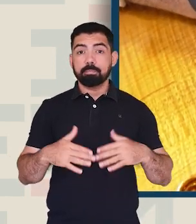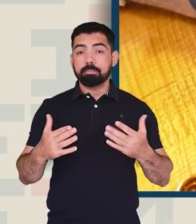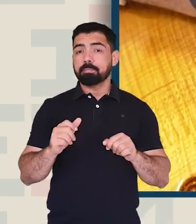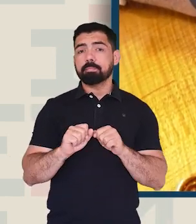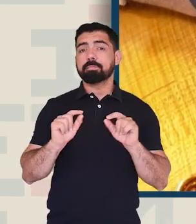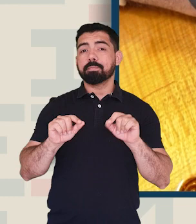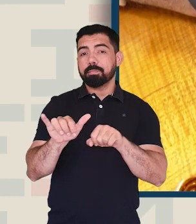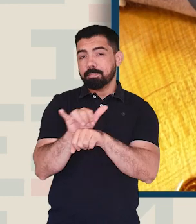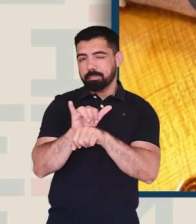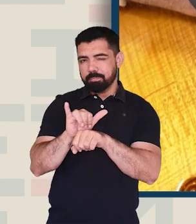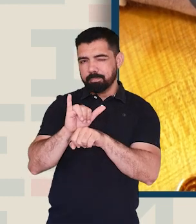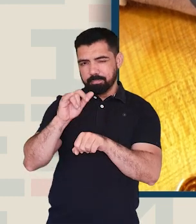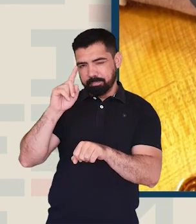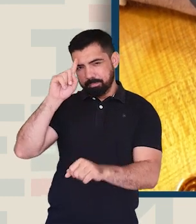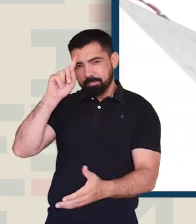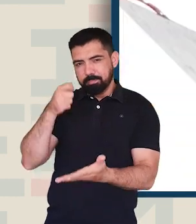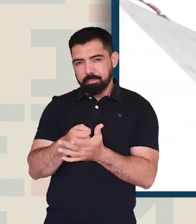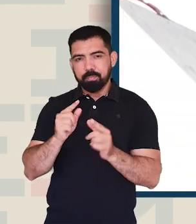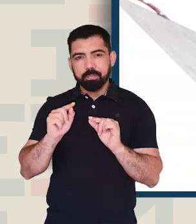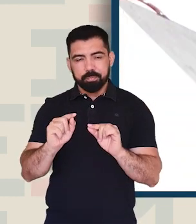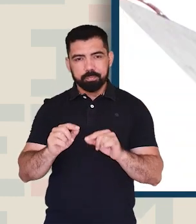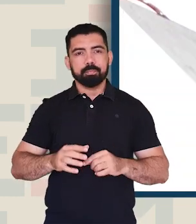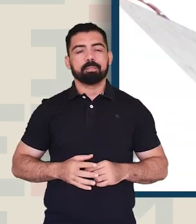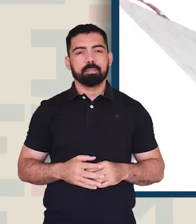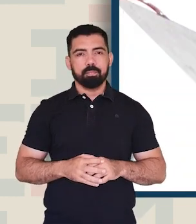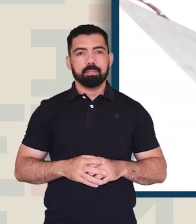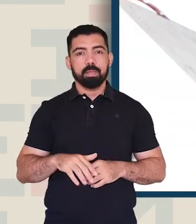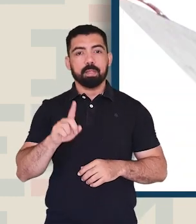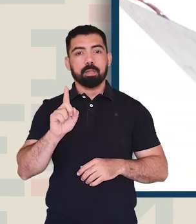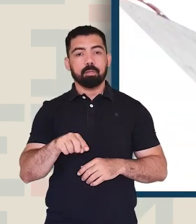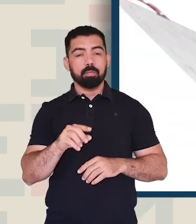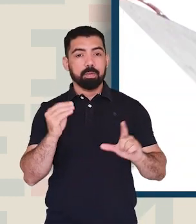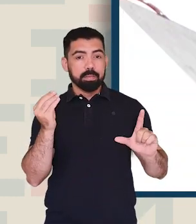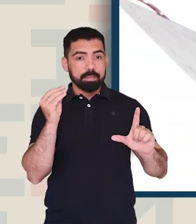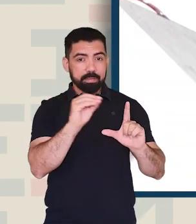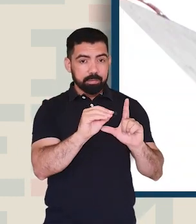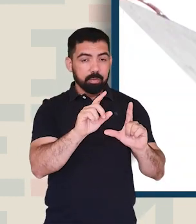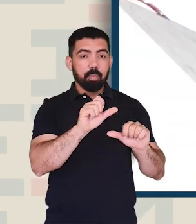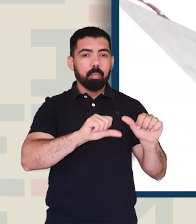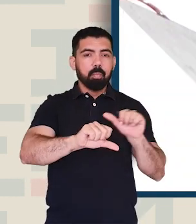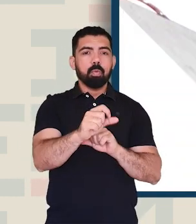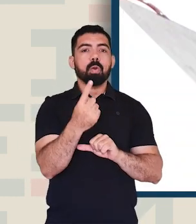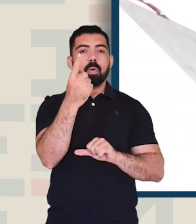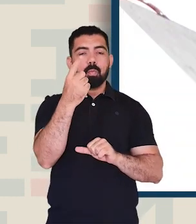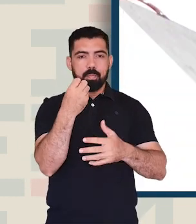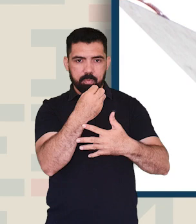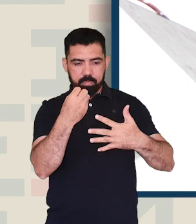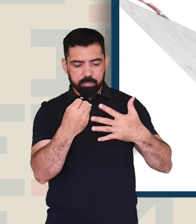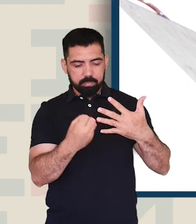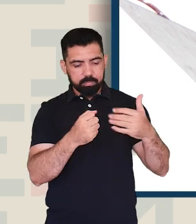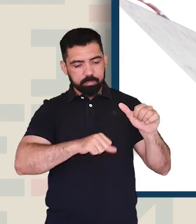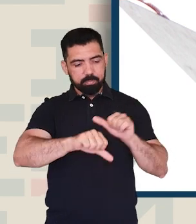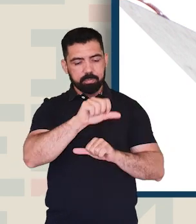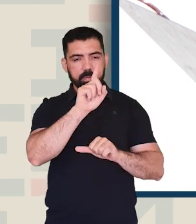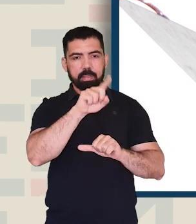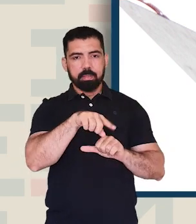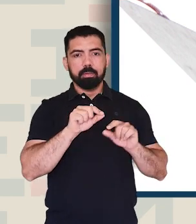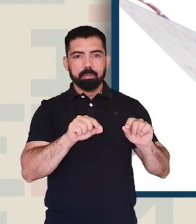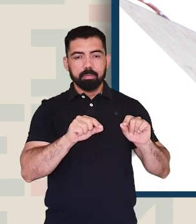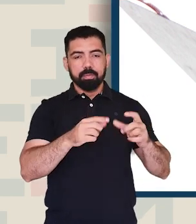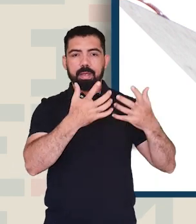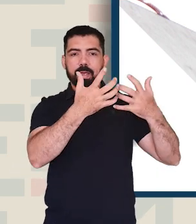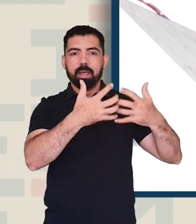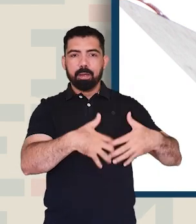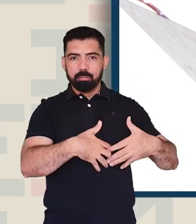Então eles deram um jeito de colocar mudar uma nota para transformar essa escala numa escala